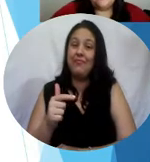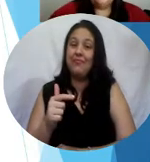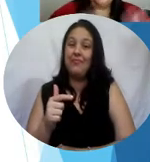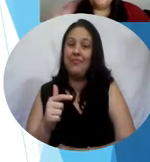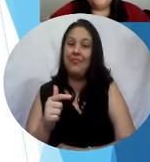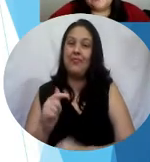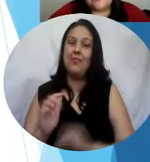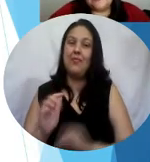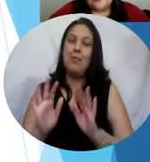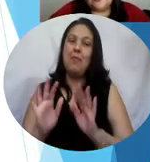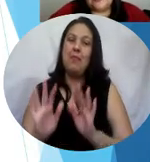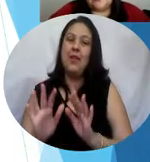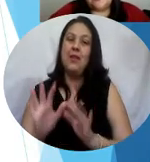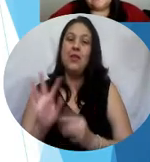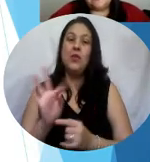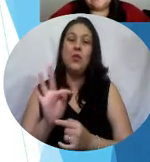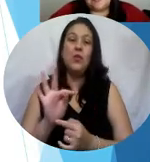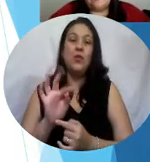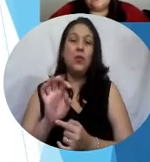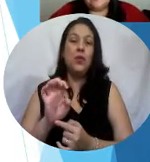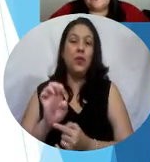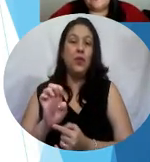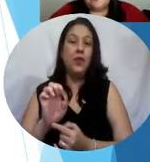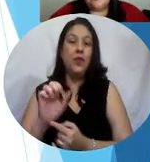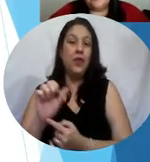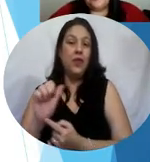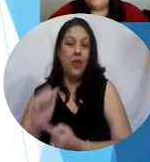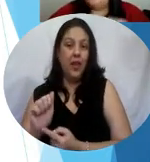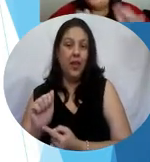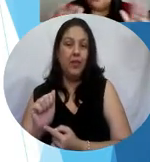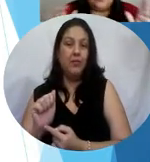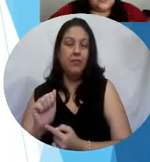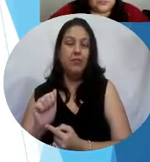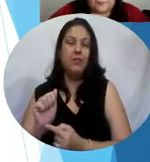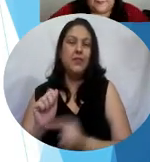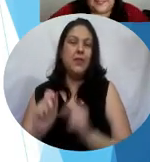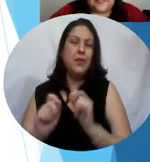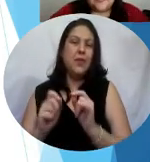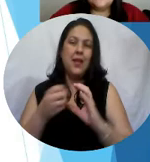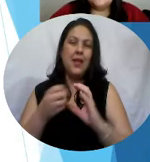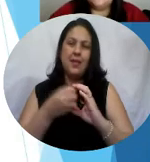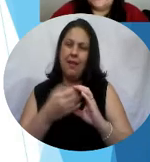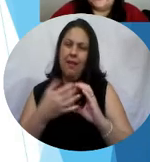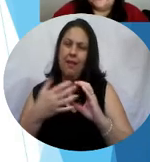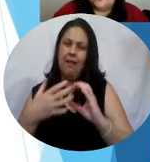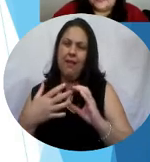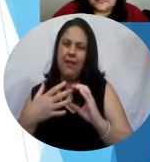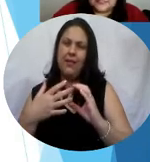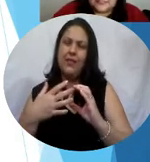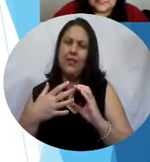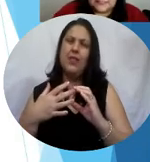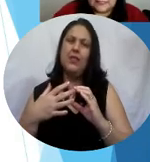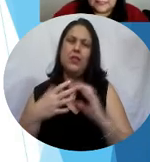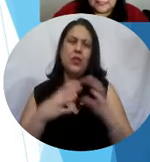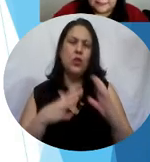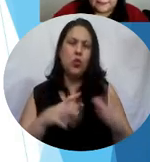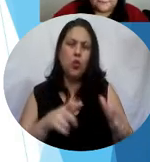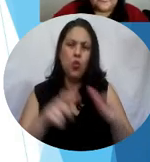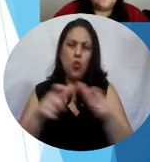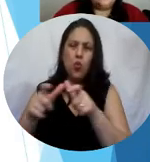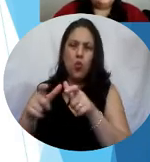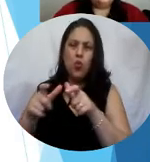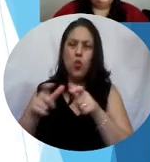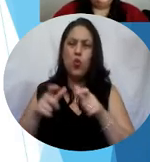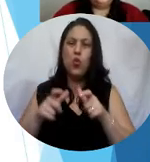TEA, todas essas alterações, elas devem estar presentes em todos os ambientes em que a nossa criança está